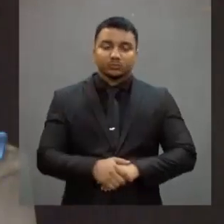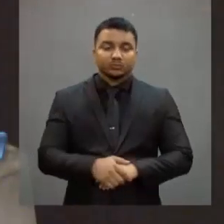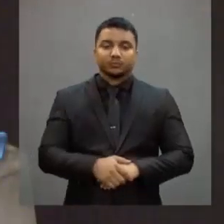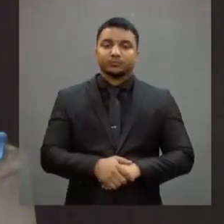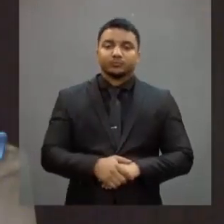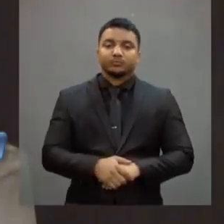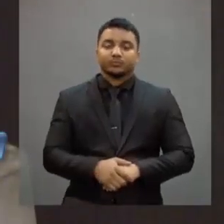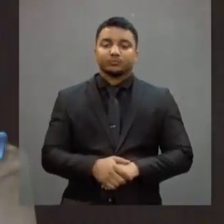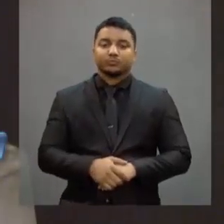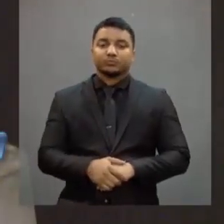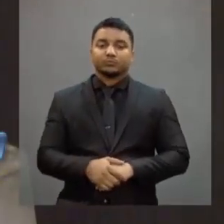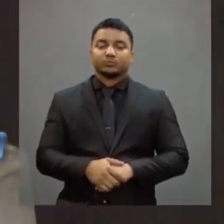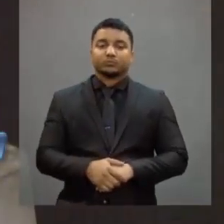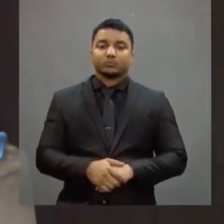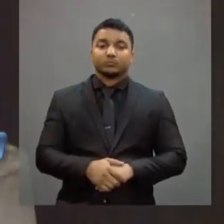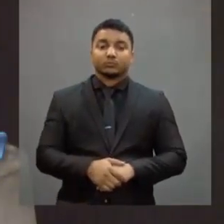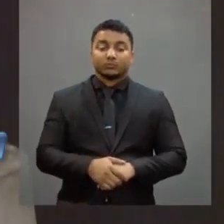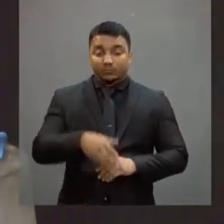isso.